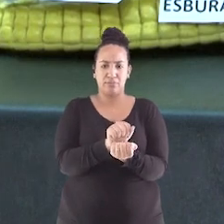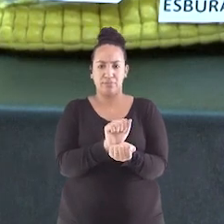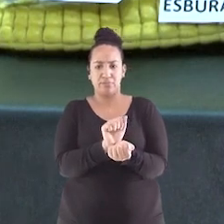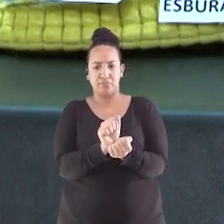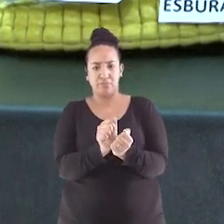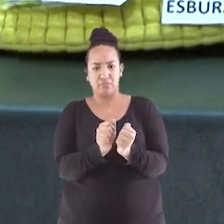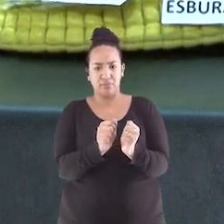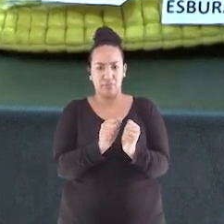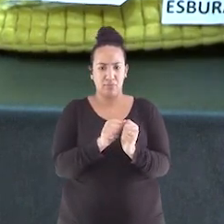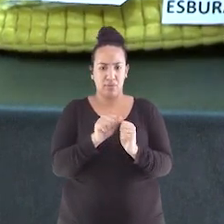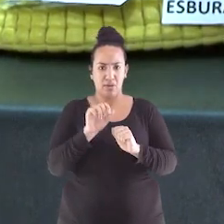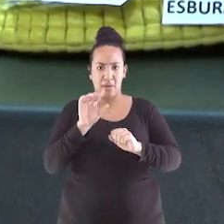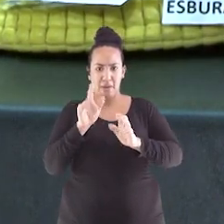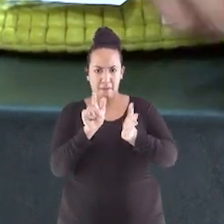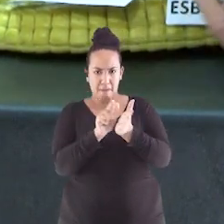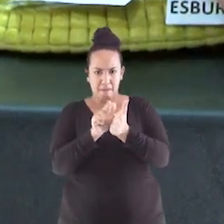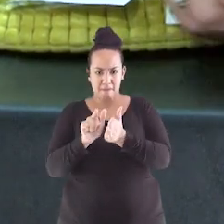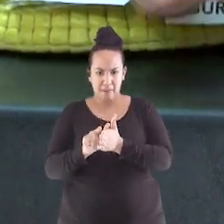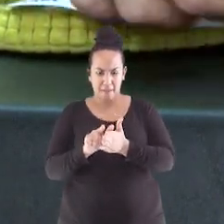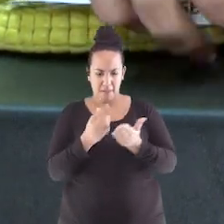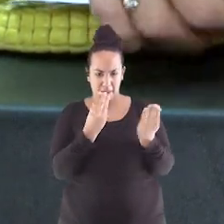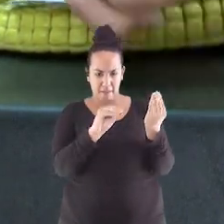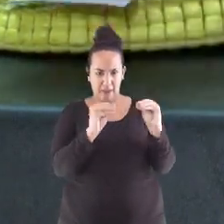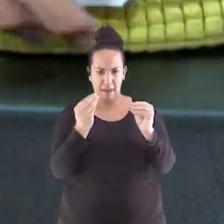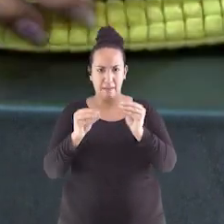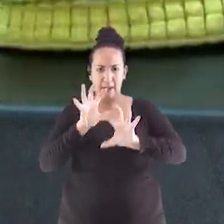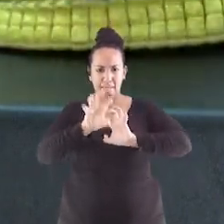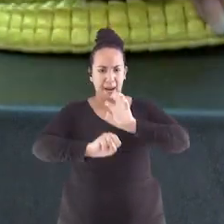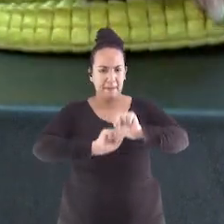devorou todas as etiquetas,